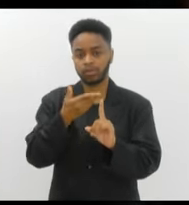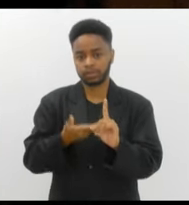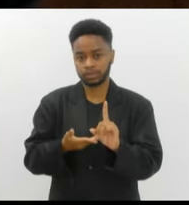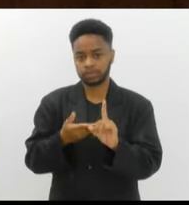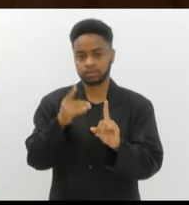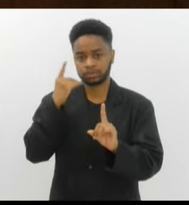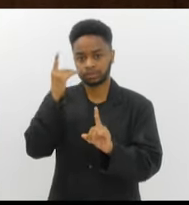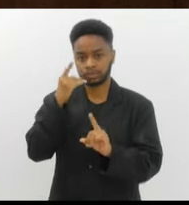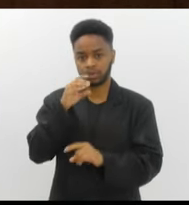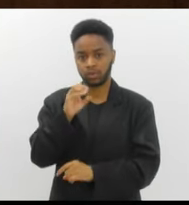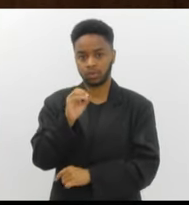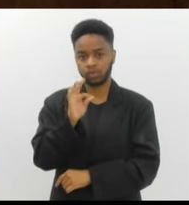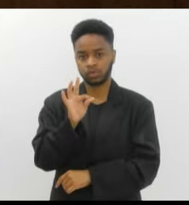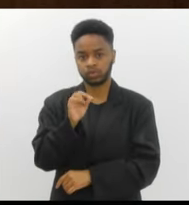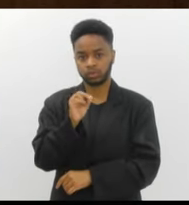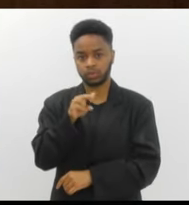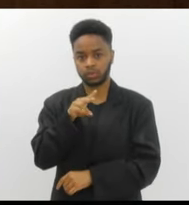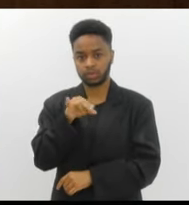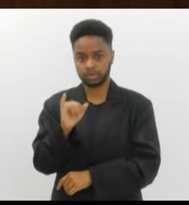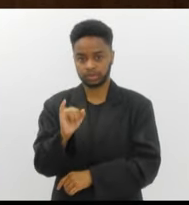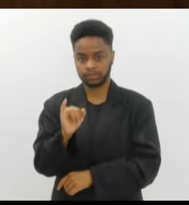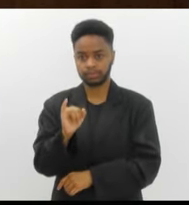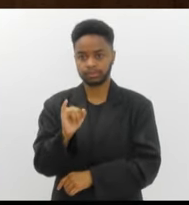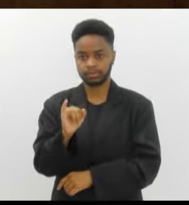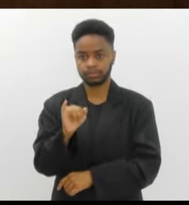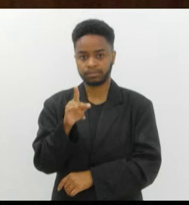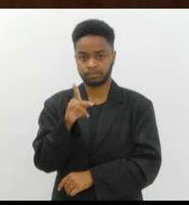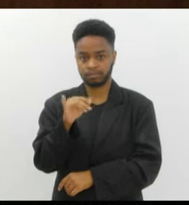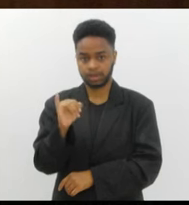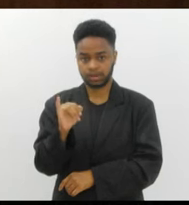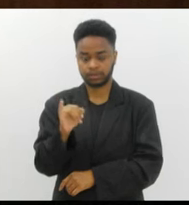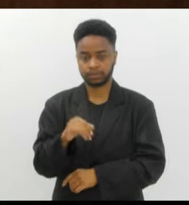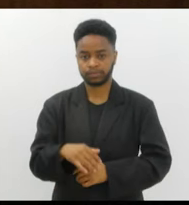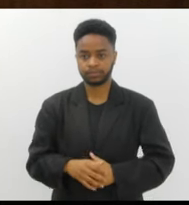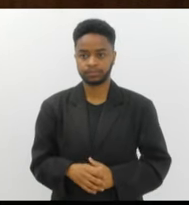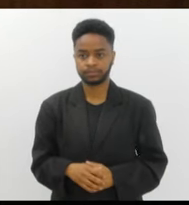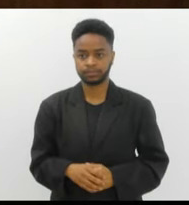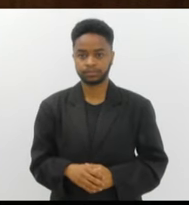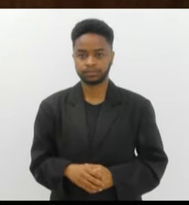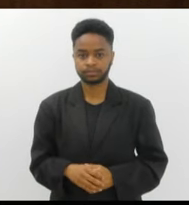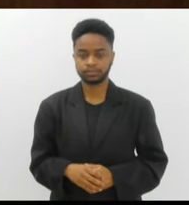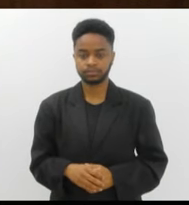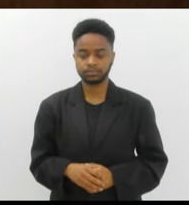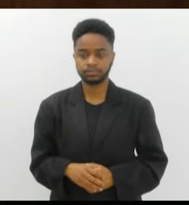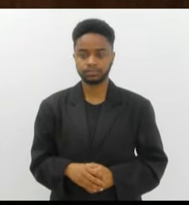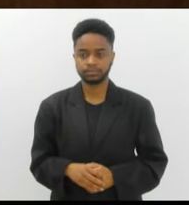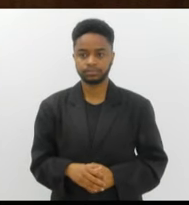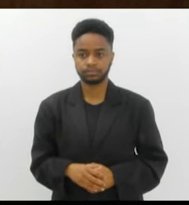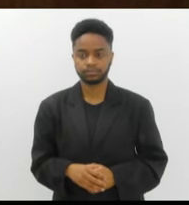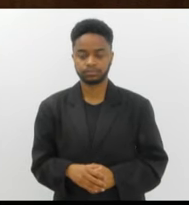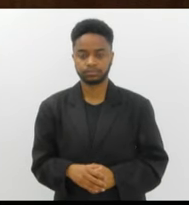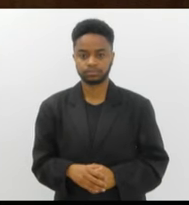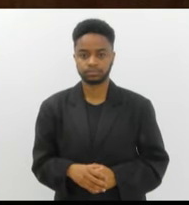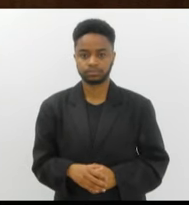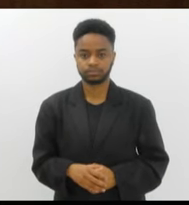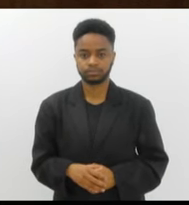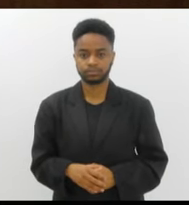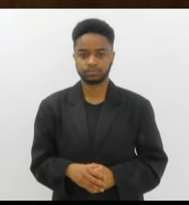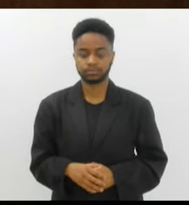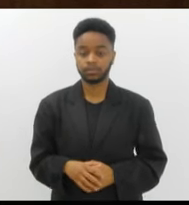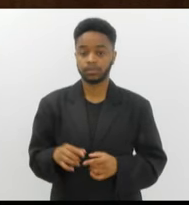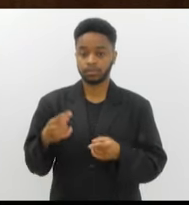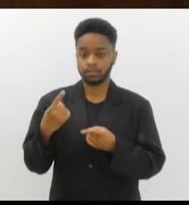ao deputado Otone de Paula Pai, visto que